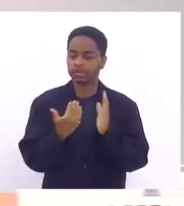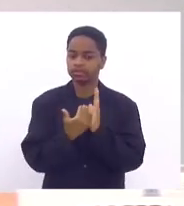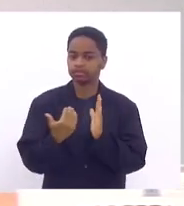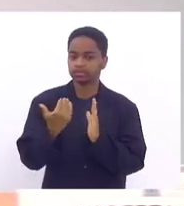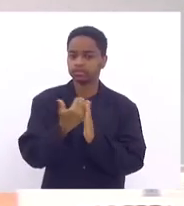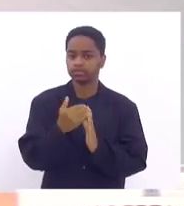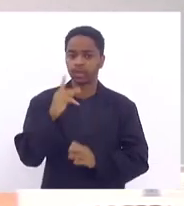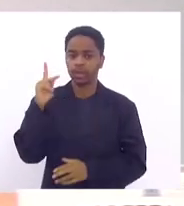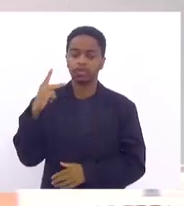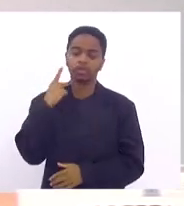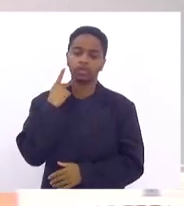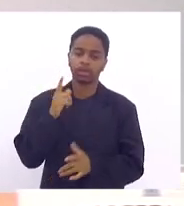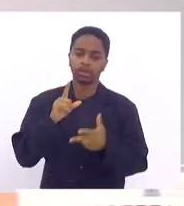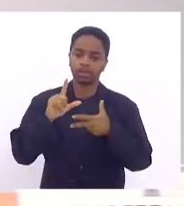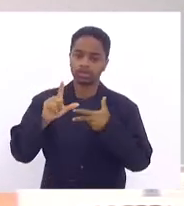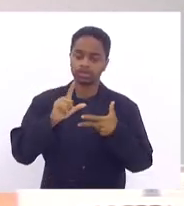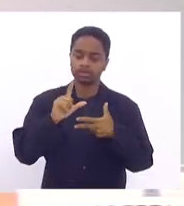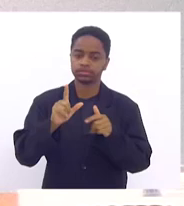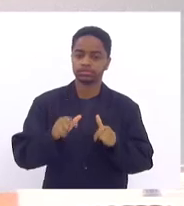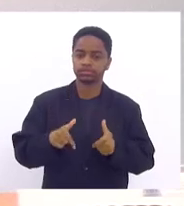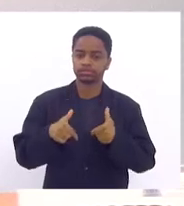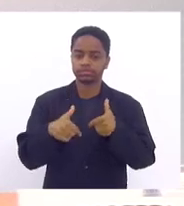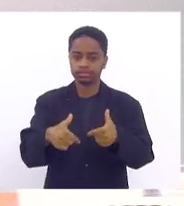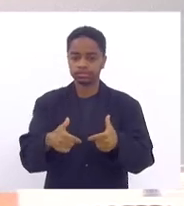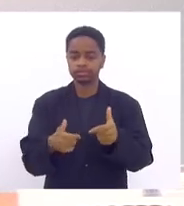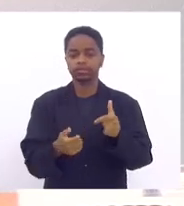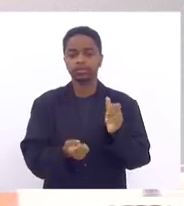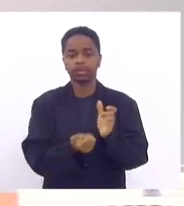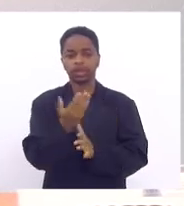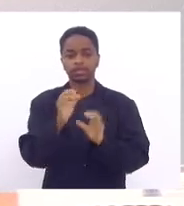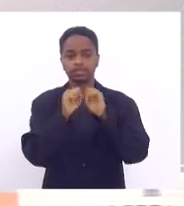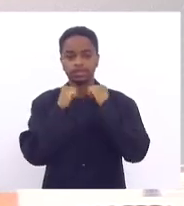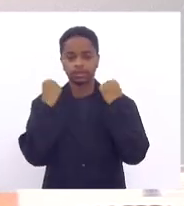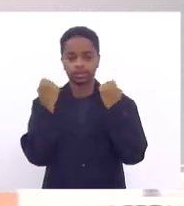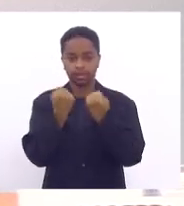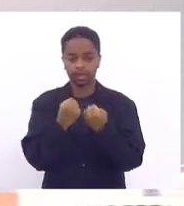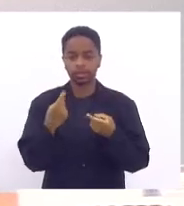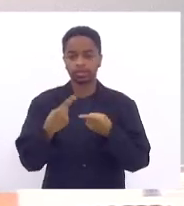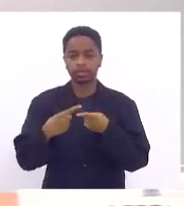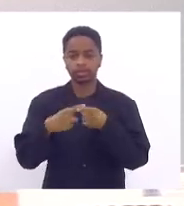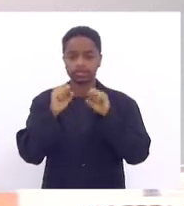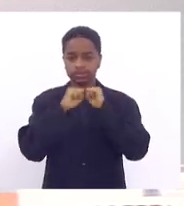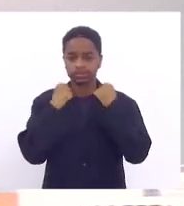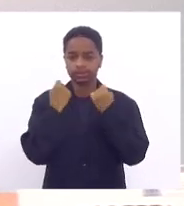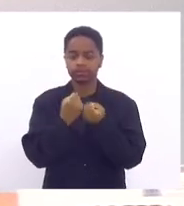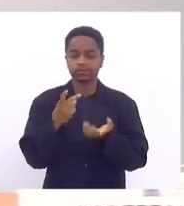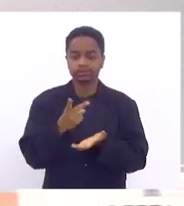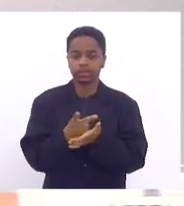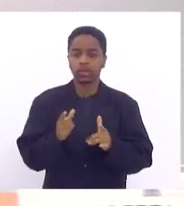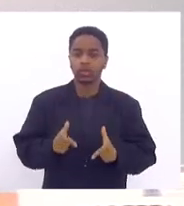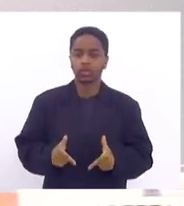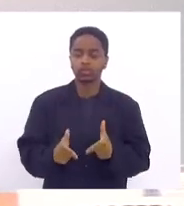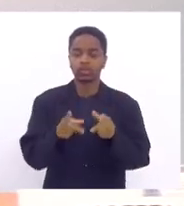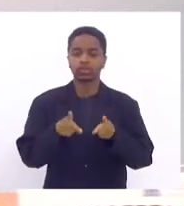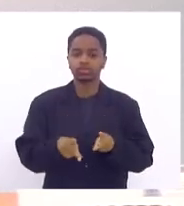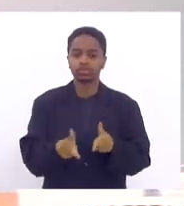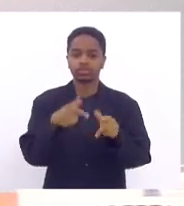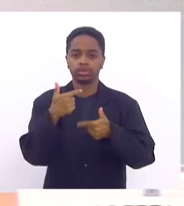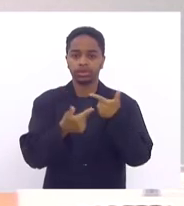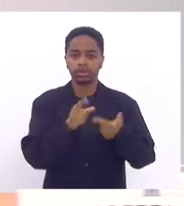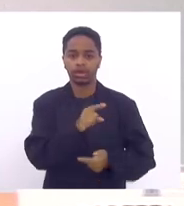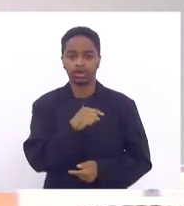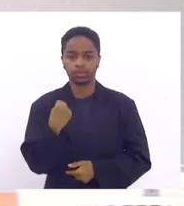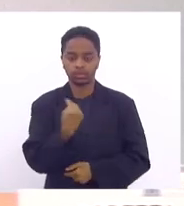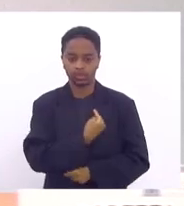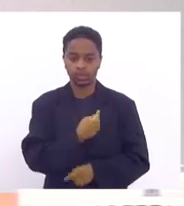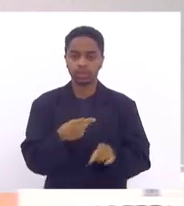procuradoria Legislativa fazer e realizar Esse seminário um seminário que toca o trabalho de todos nós do nosso dia a dia